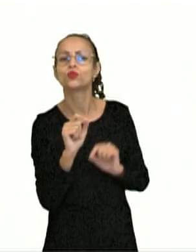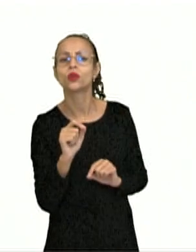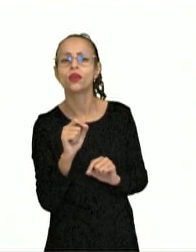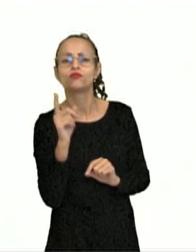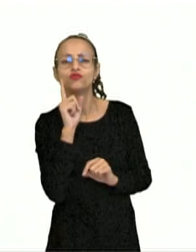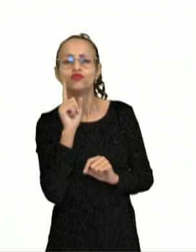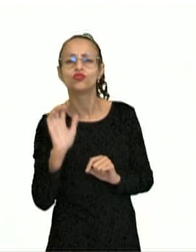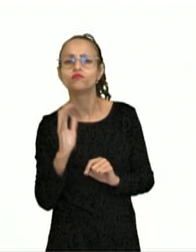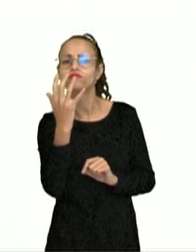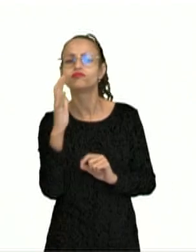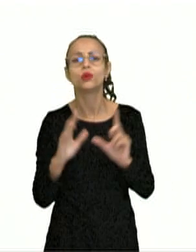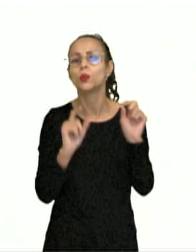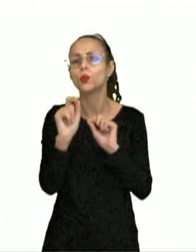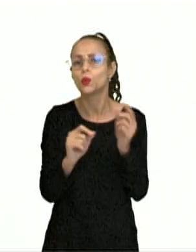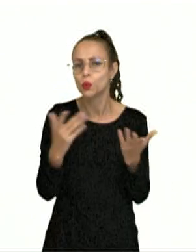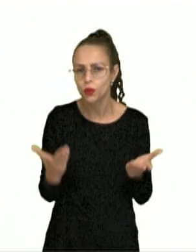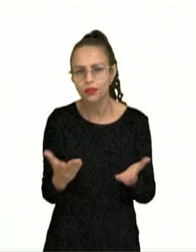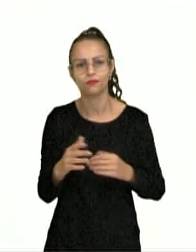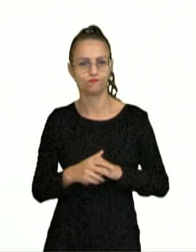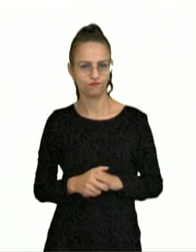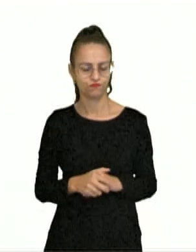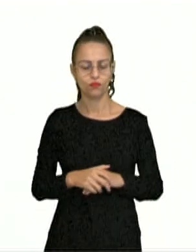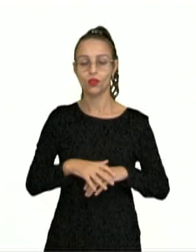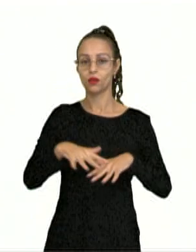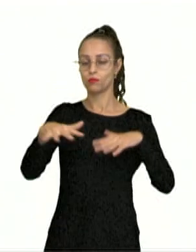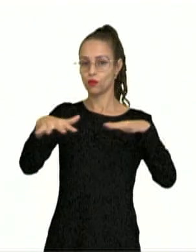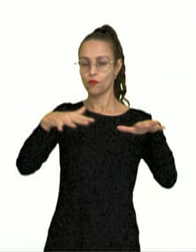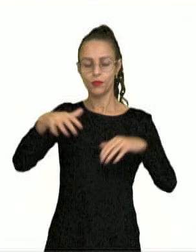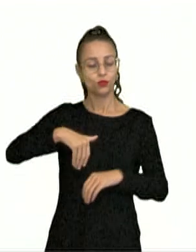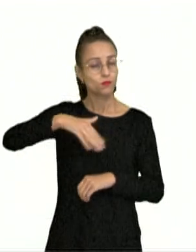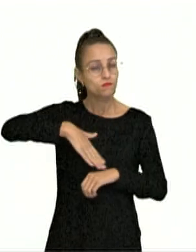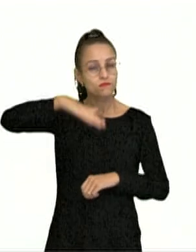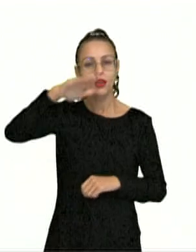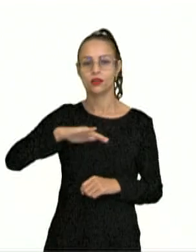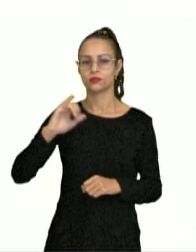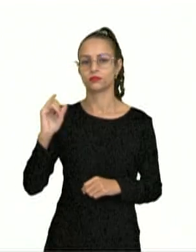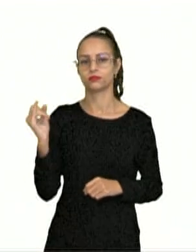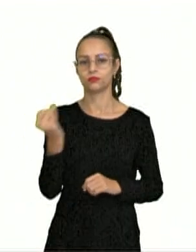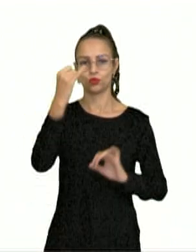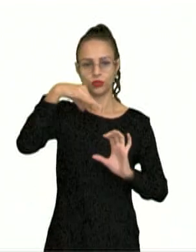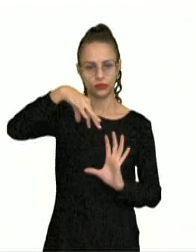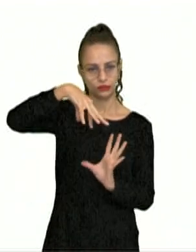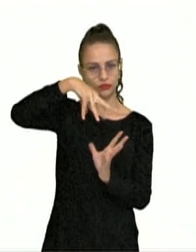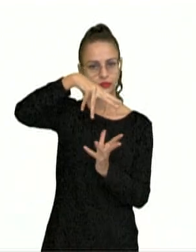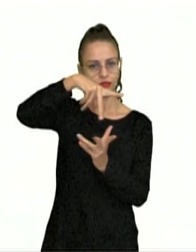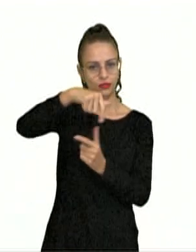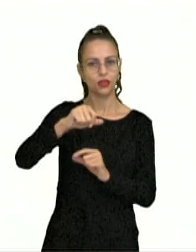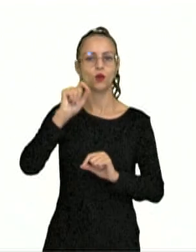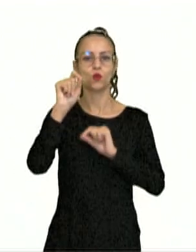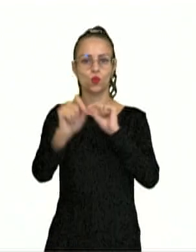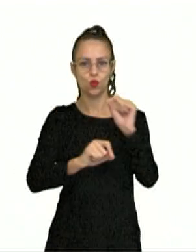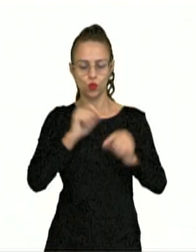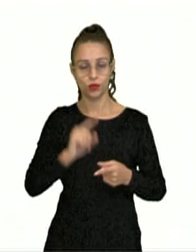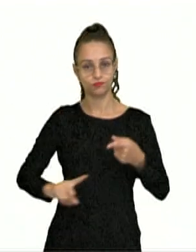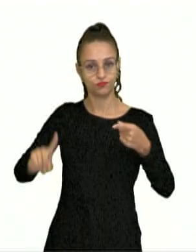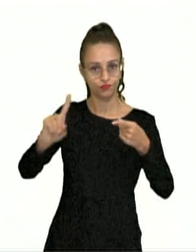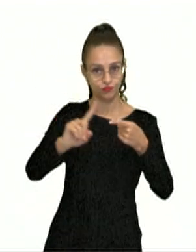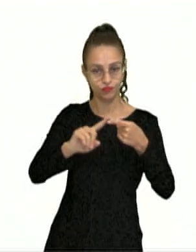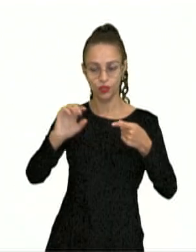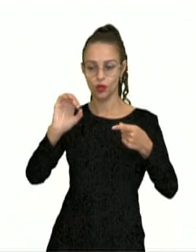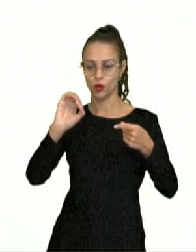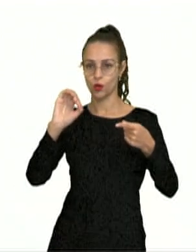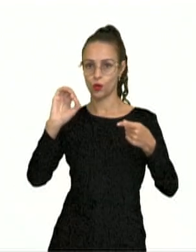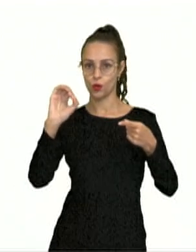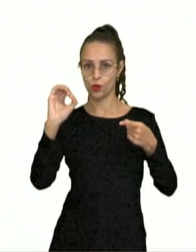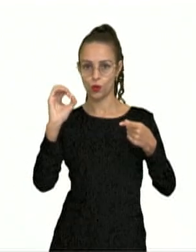pensar juntos hoje. Então, os movimentos mais importantes que a Terra realiza são os movimentos de rotação